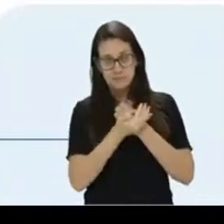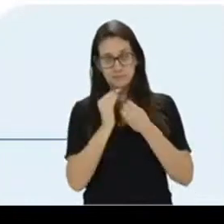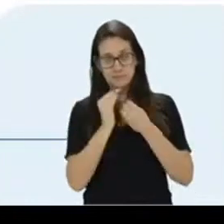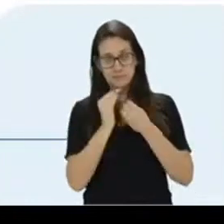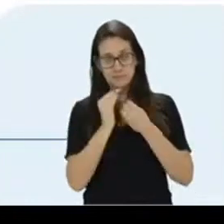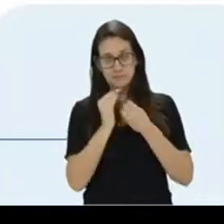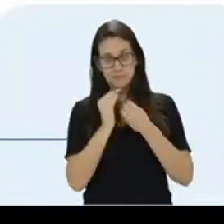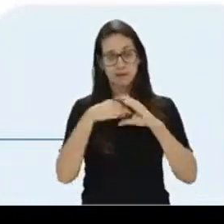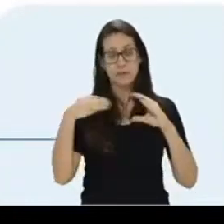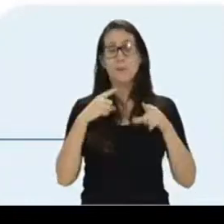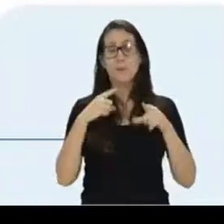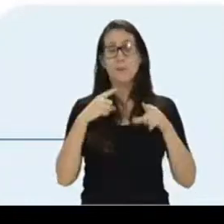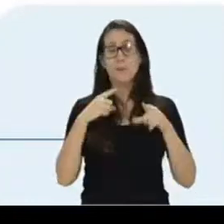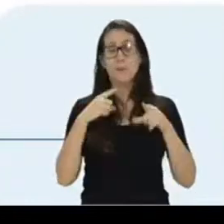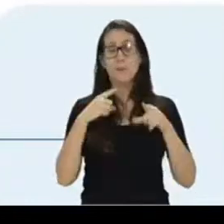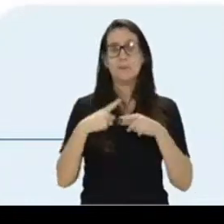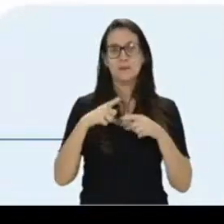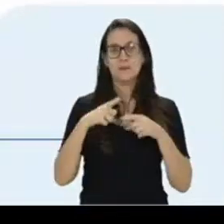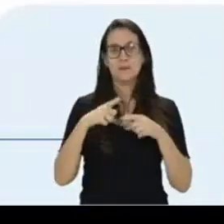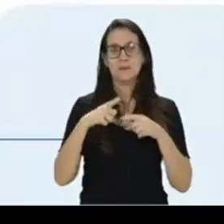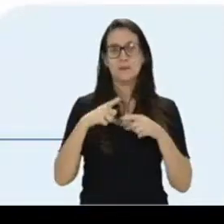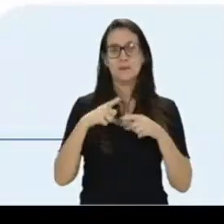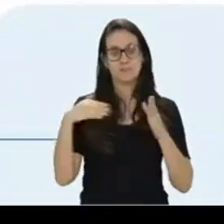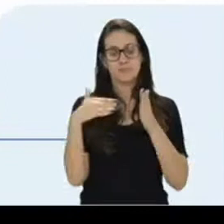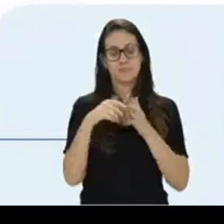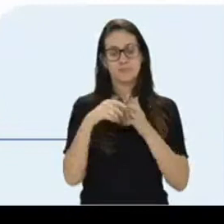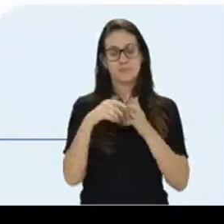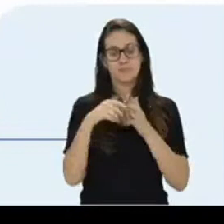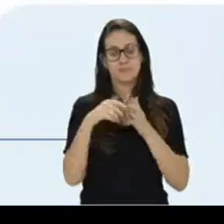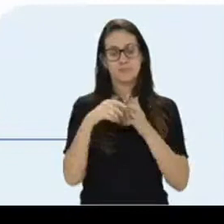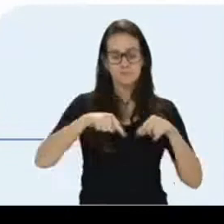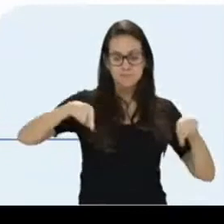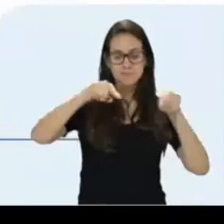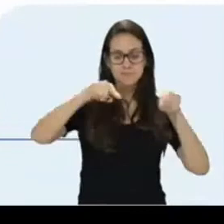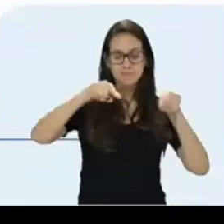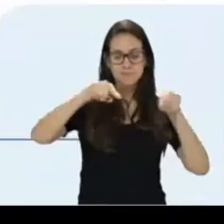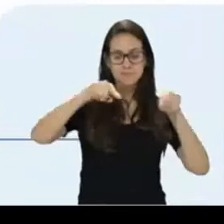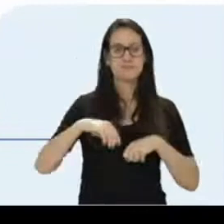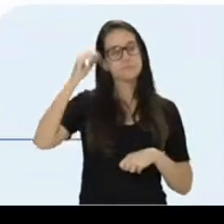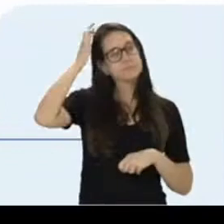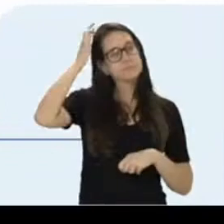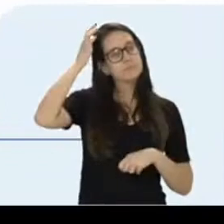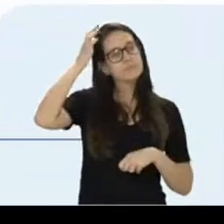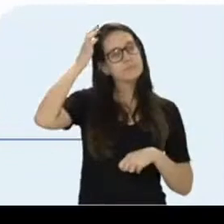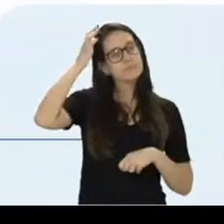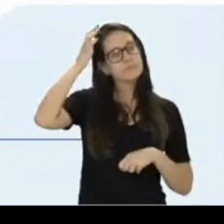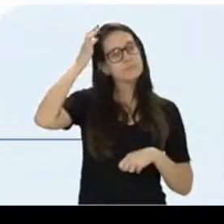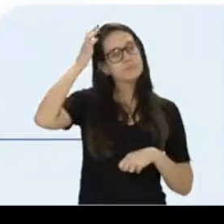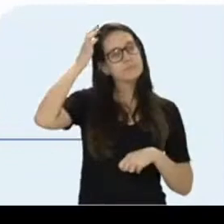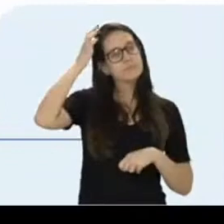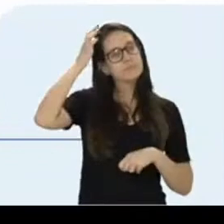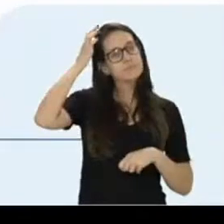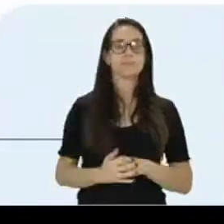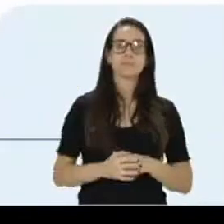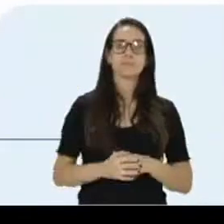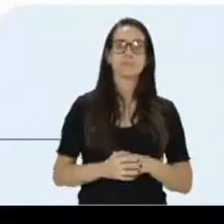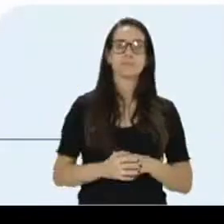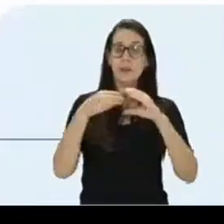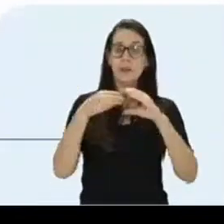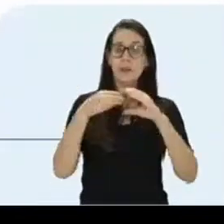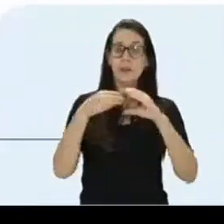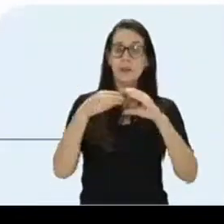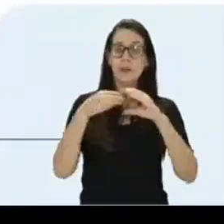contornando a célula justamente por conta dessa delimitação. E nas células procariontes, nós temos extra essa delimitação da